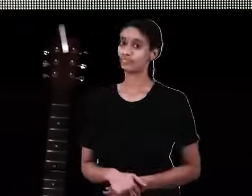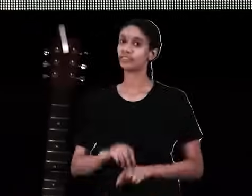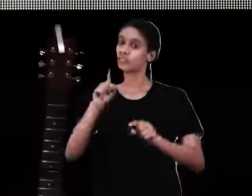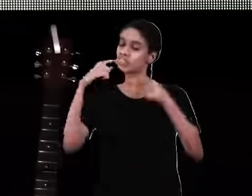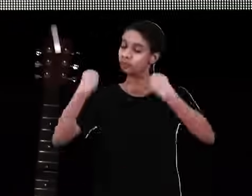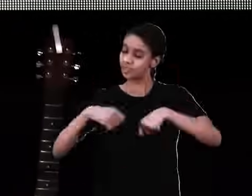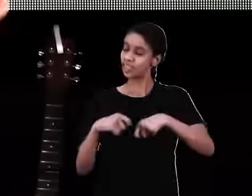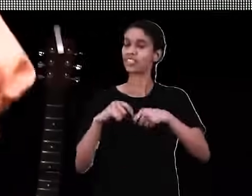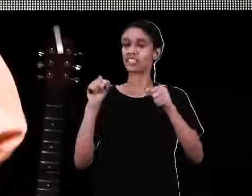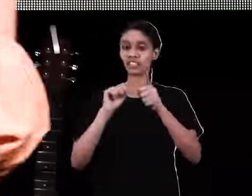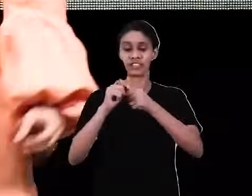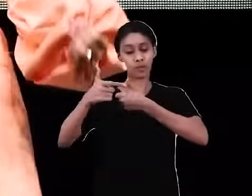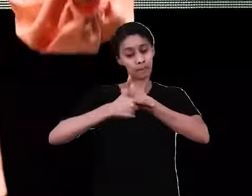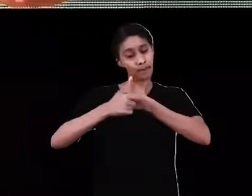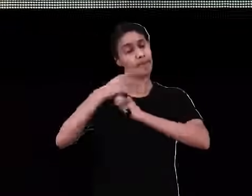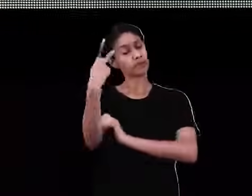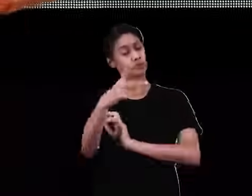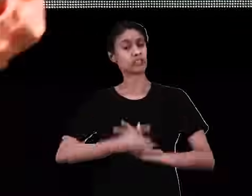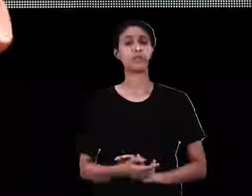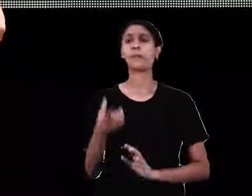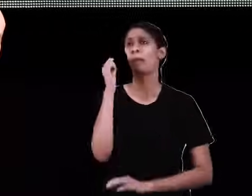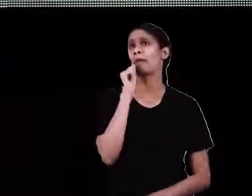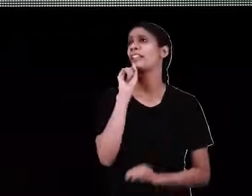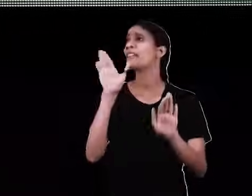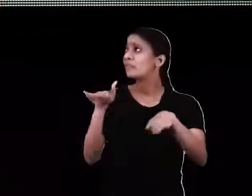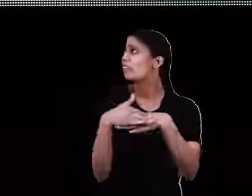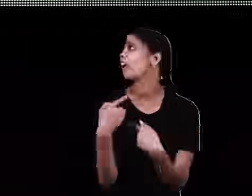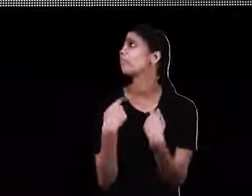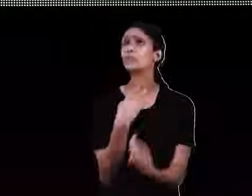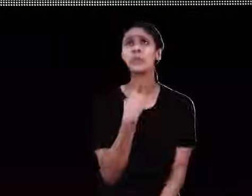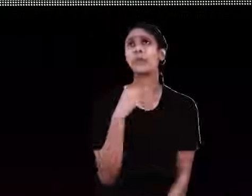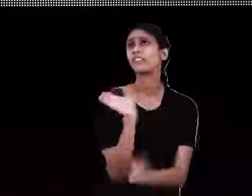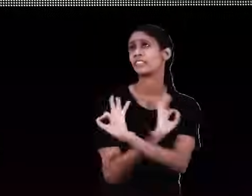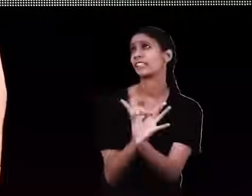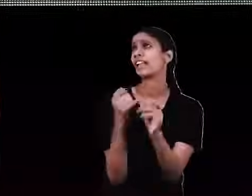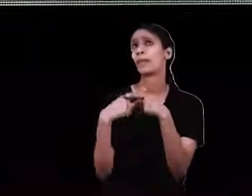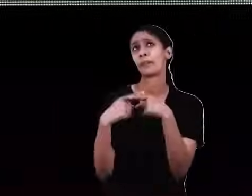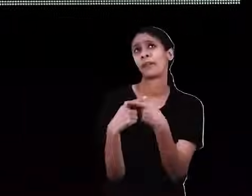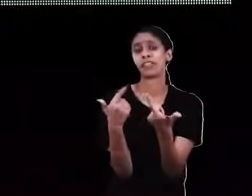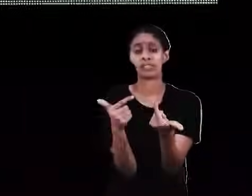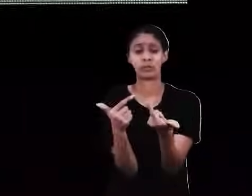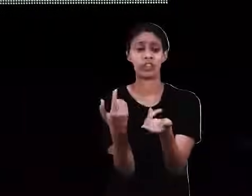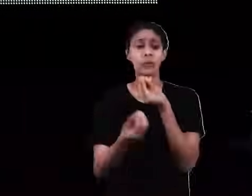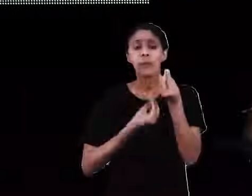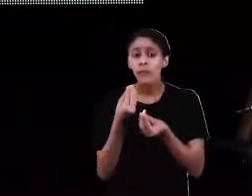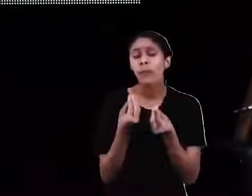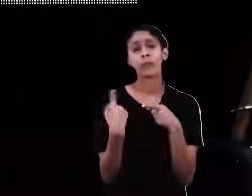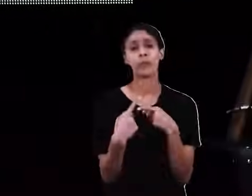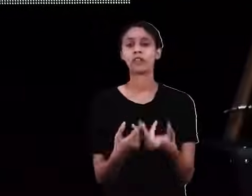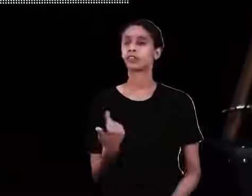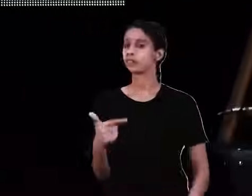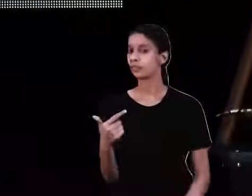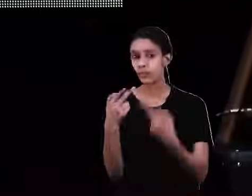Você precisa assumir seu papel, porque tem tanta mulher acanhada. Ai, não, porque eu não posso nada. Ai, porque eu não tenho, porque isso. Eu não tenho